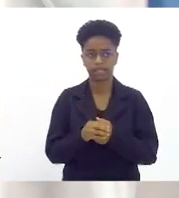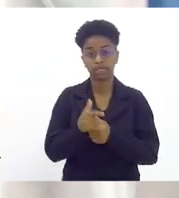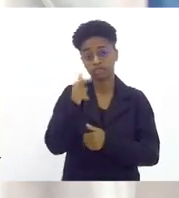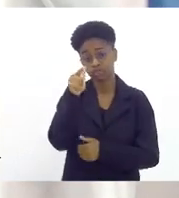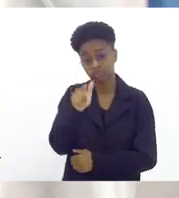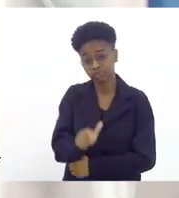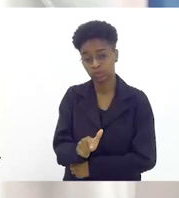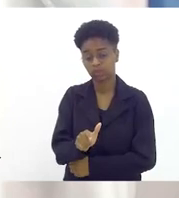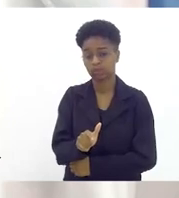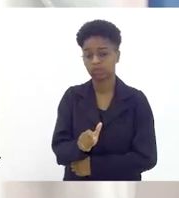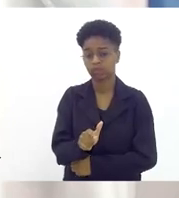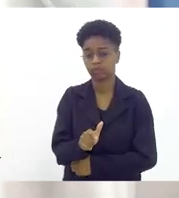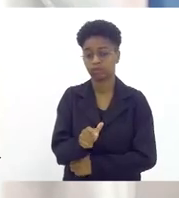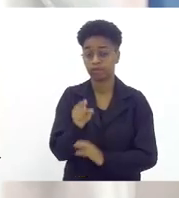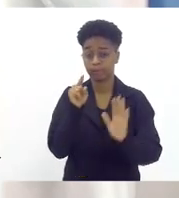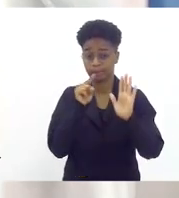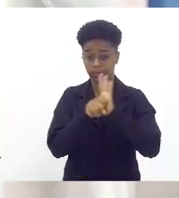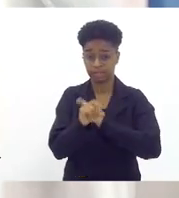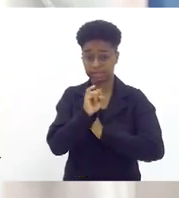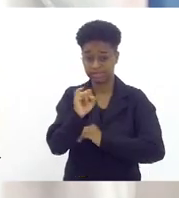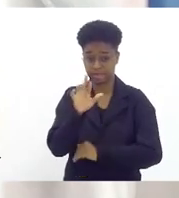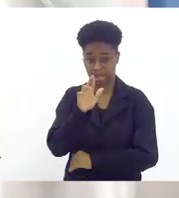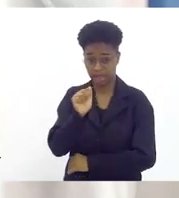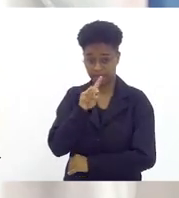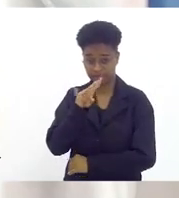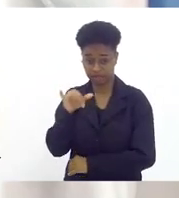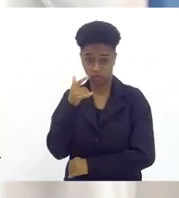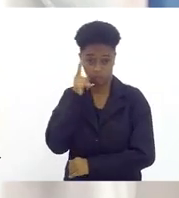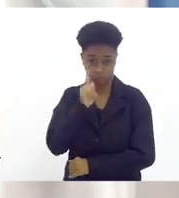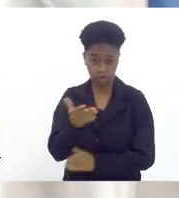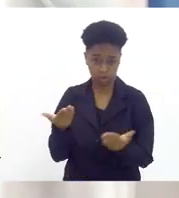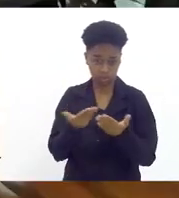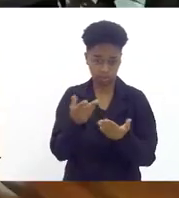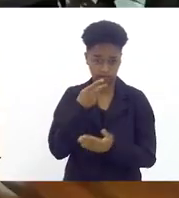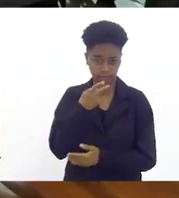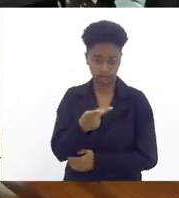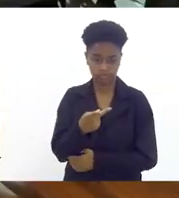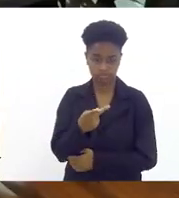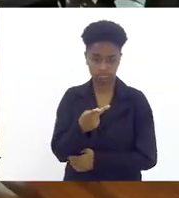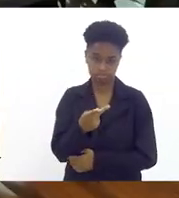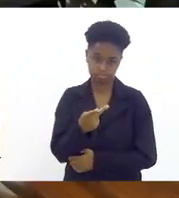uma vez, perguntar se o Ravi pode falar agora.